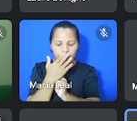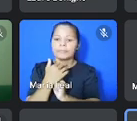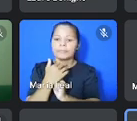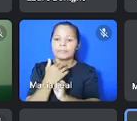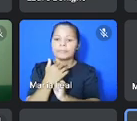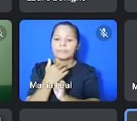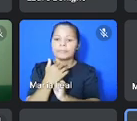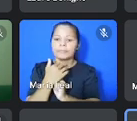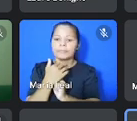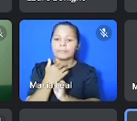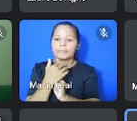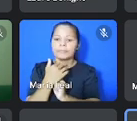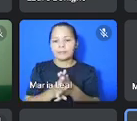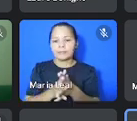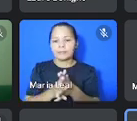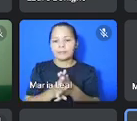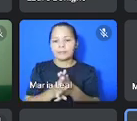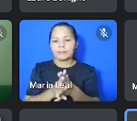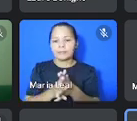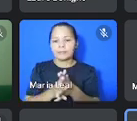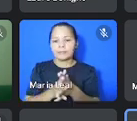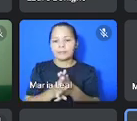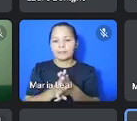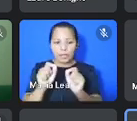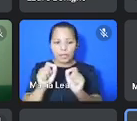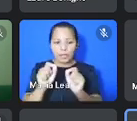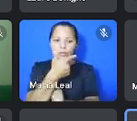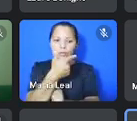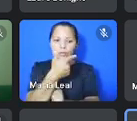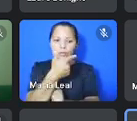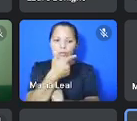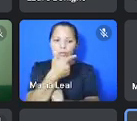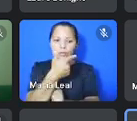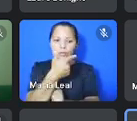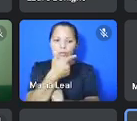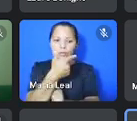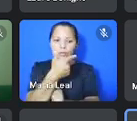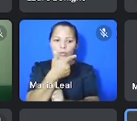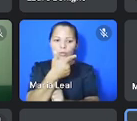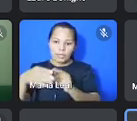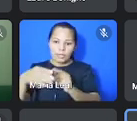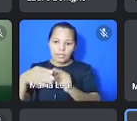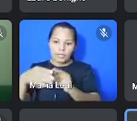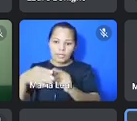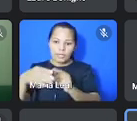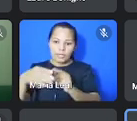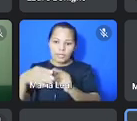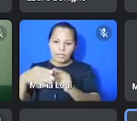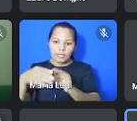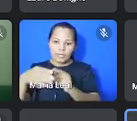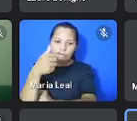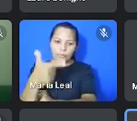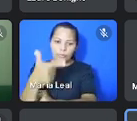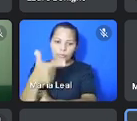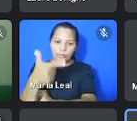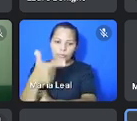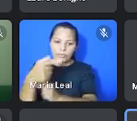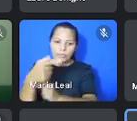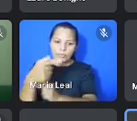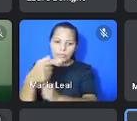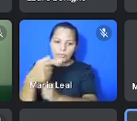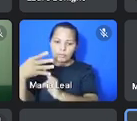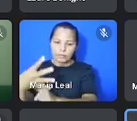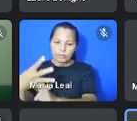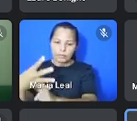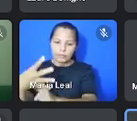Você vai fazer o seguinte, por exemplo, 2 vezes 3 menos 2 vezes 4.